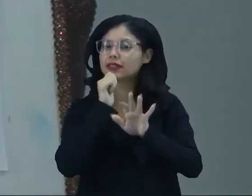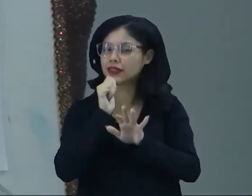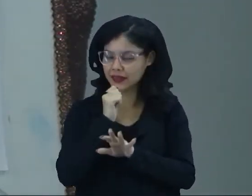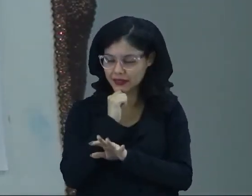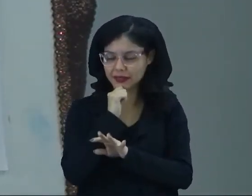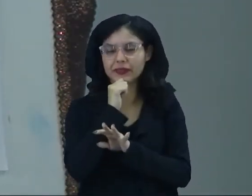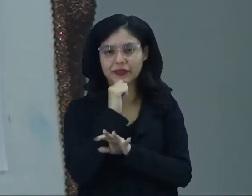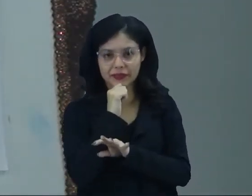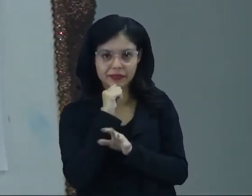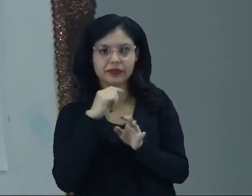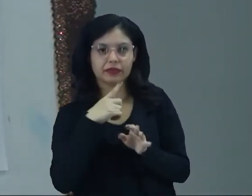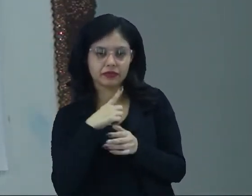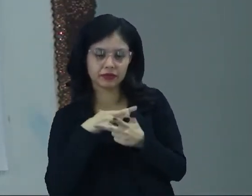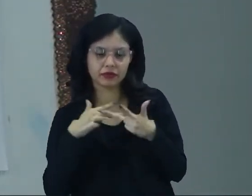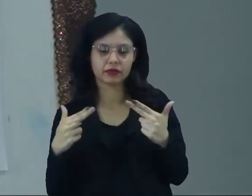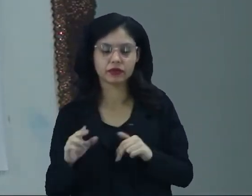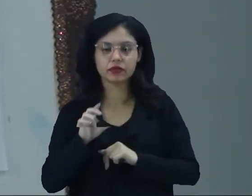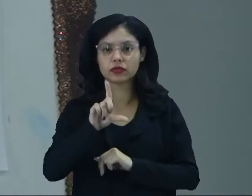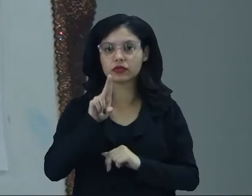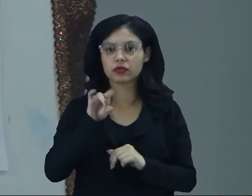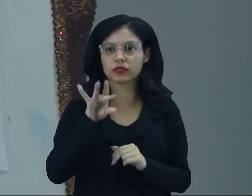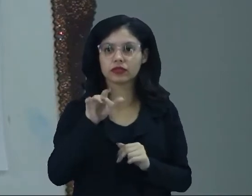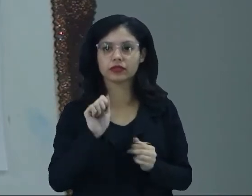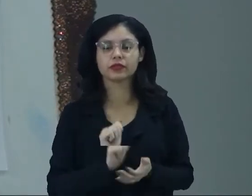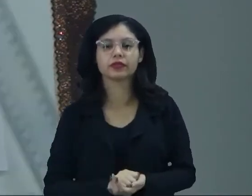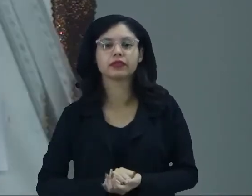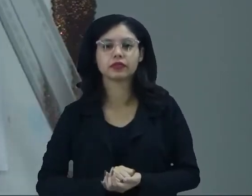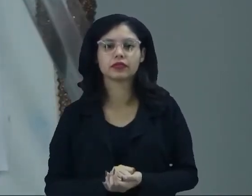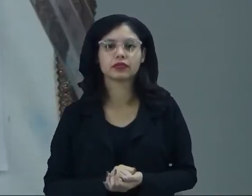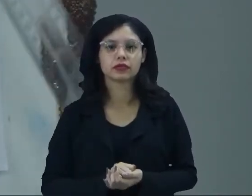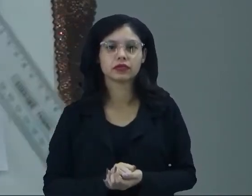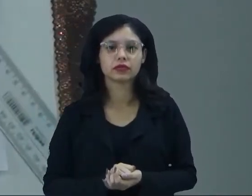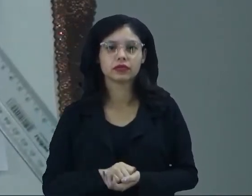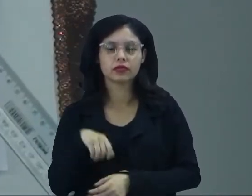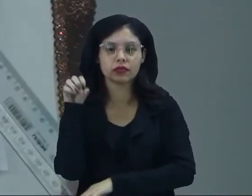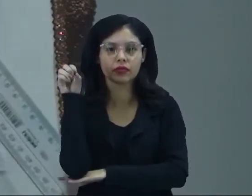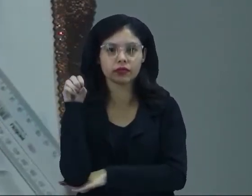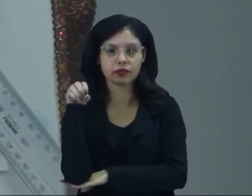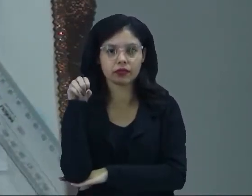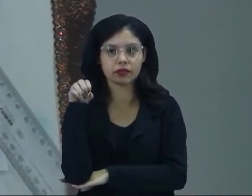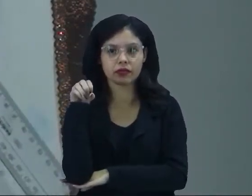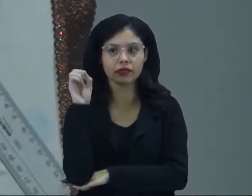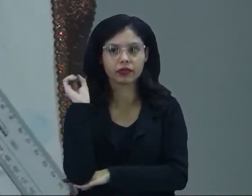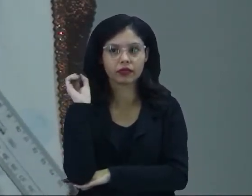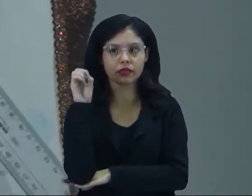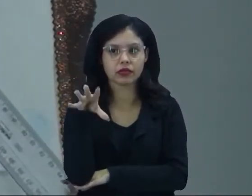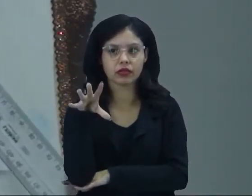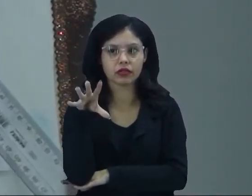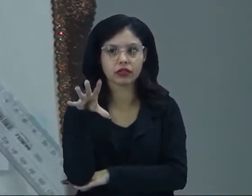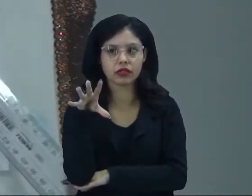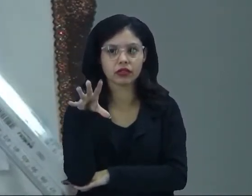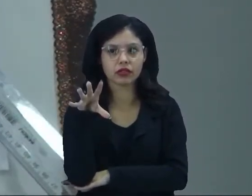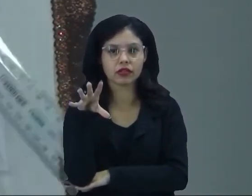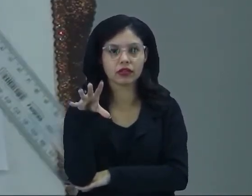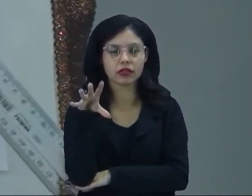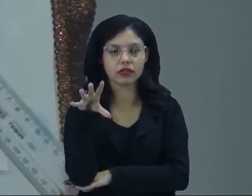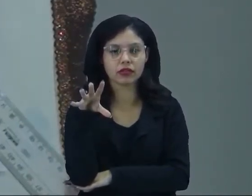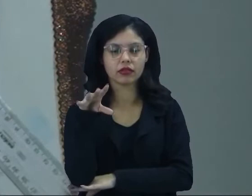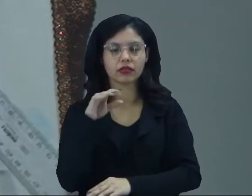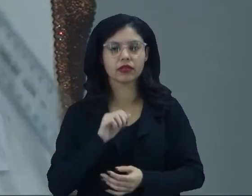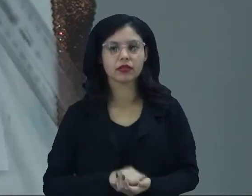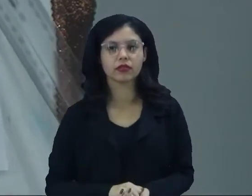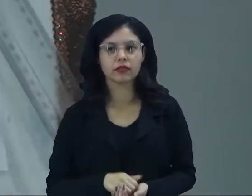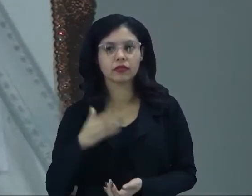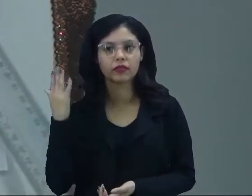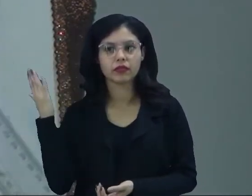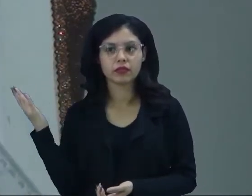objeto luminoso. Muito bem. Outra imagem que eu trouxe para vocês é essa